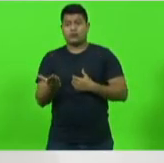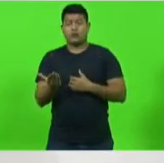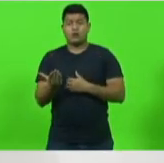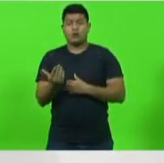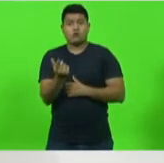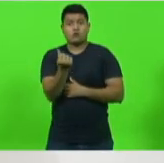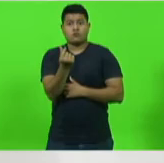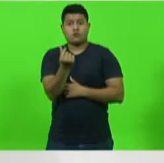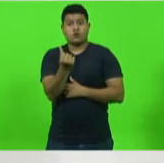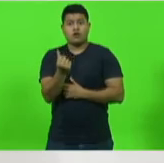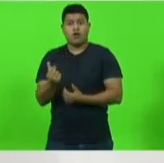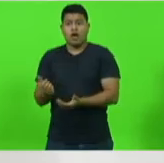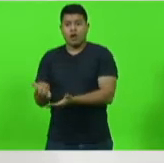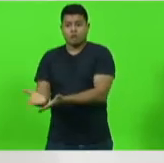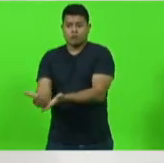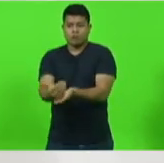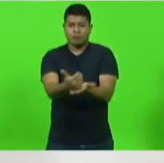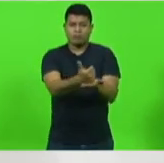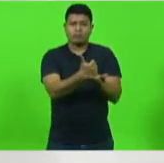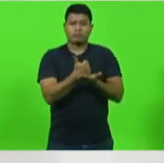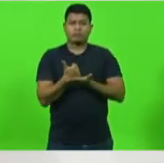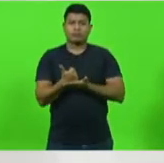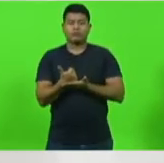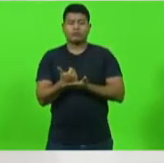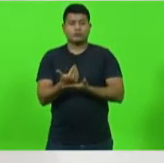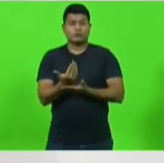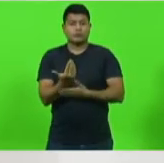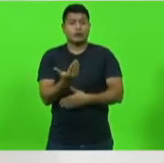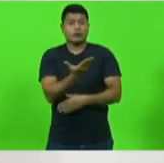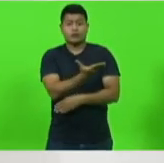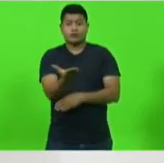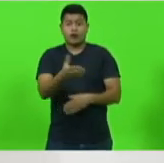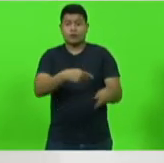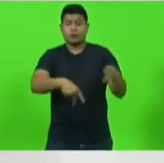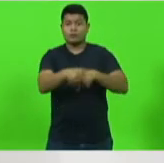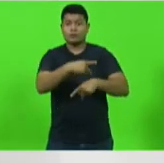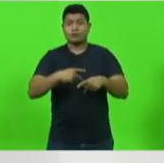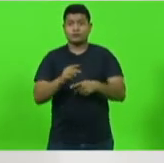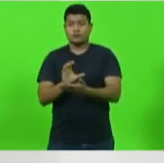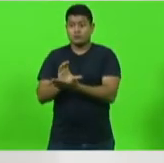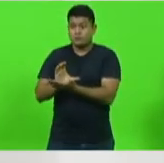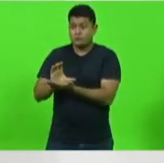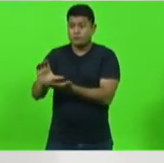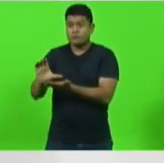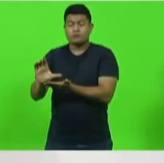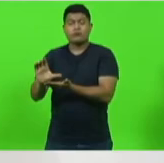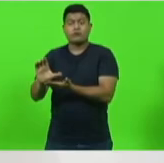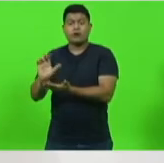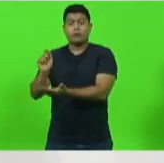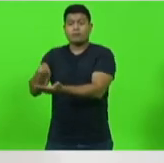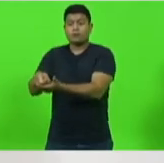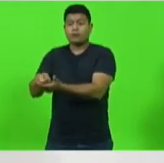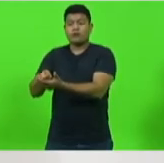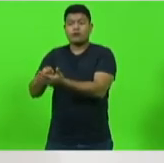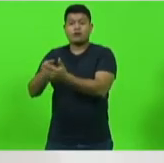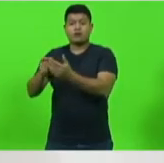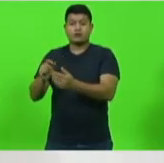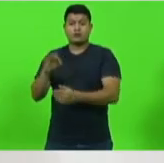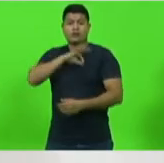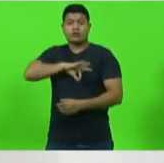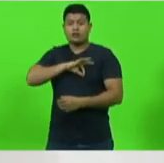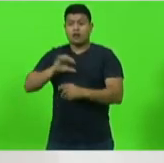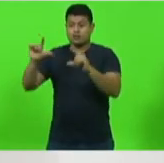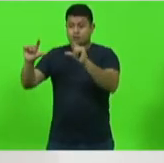catarinense, que é escasso, seja conduzido e direcionado para aqueles que ganham menos. Eu defendo,